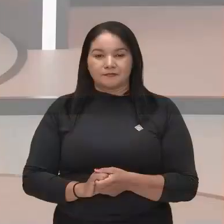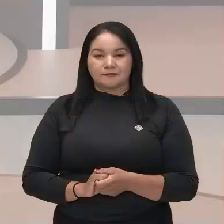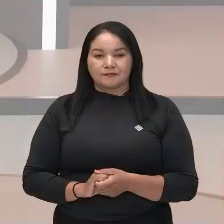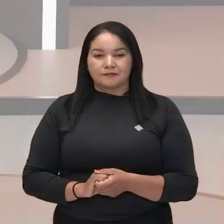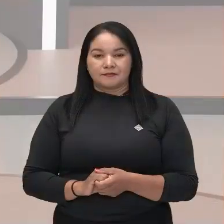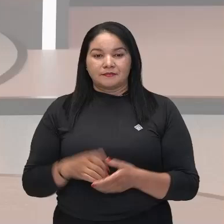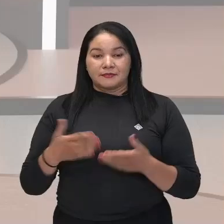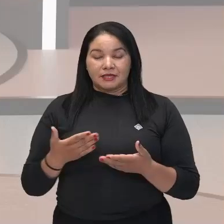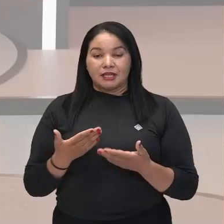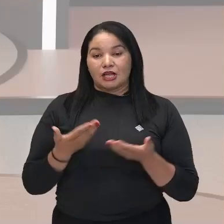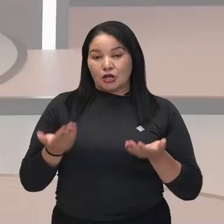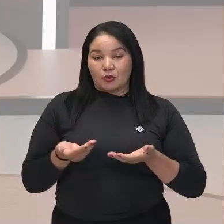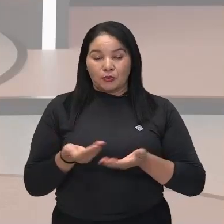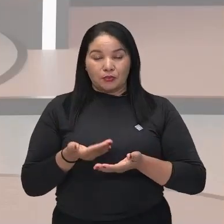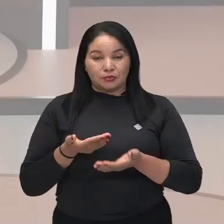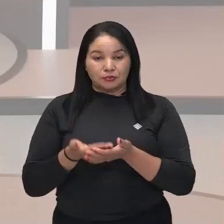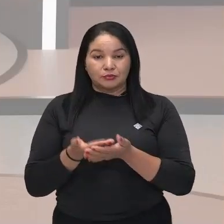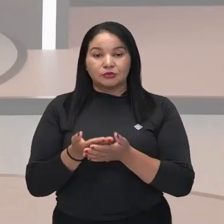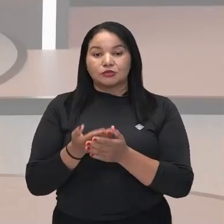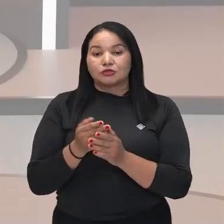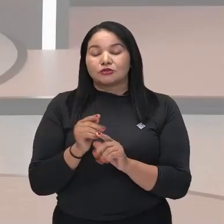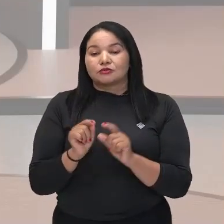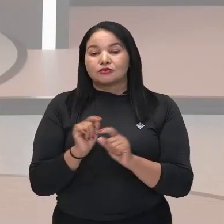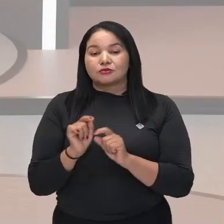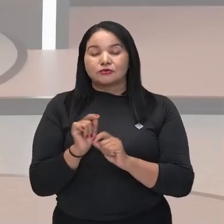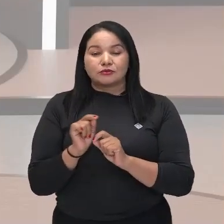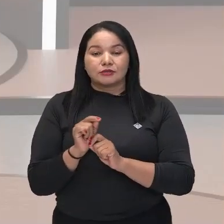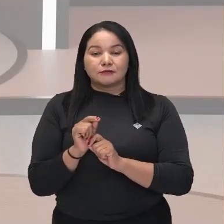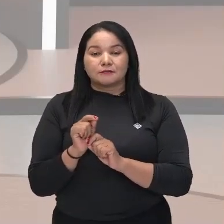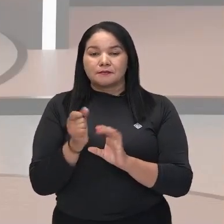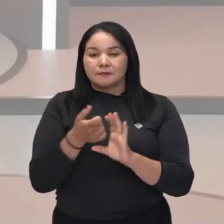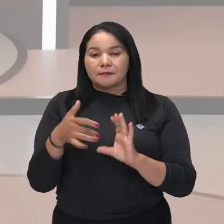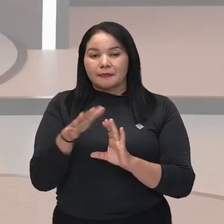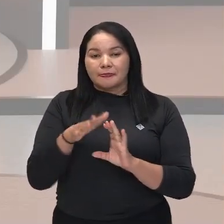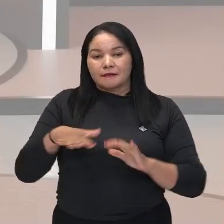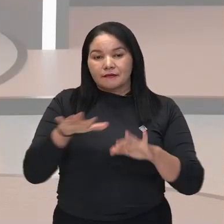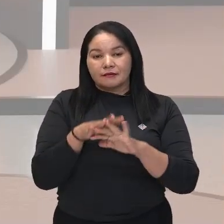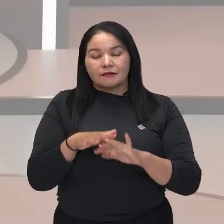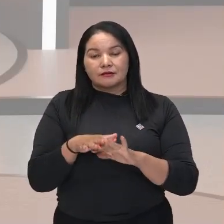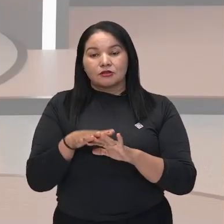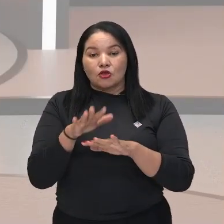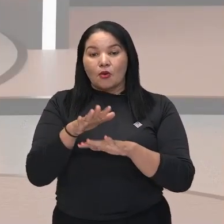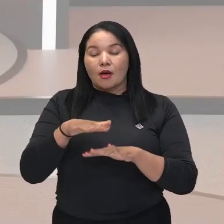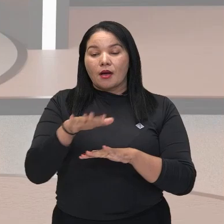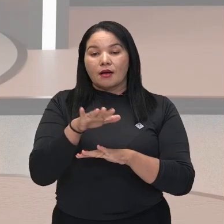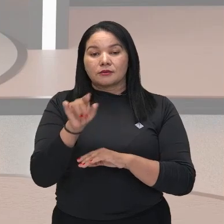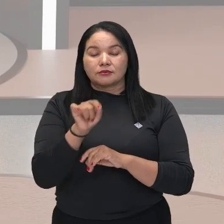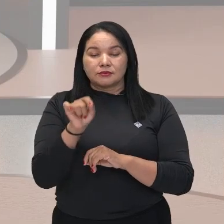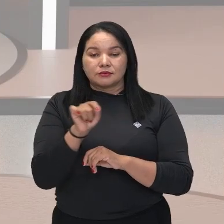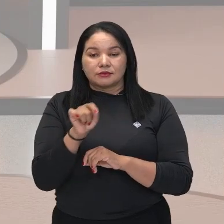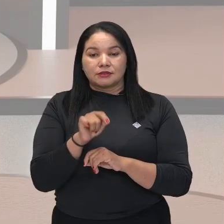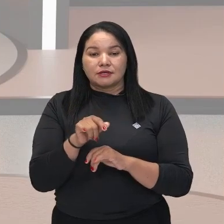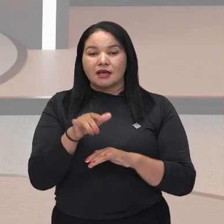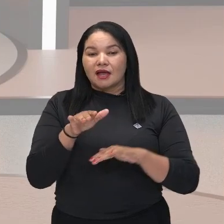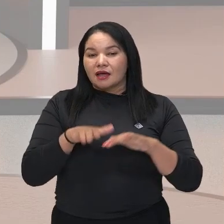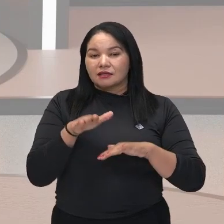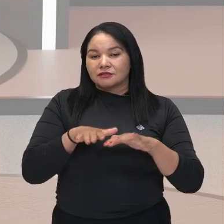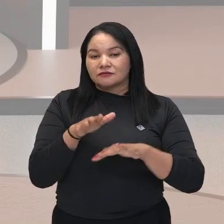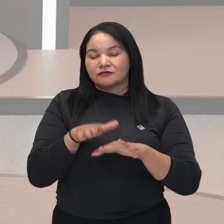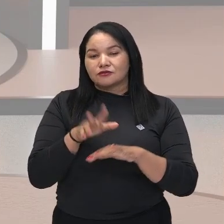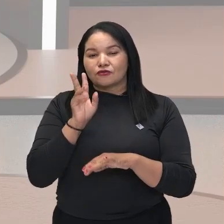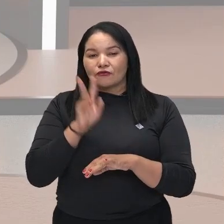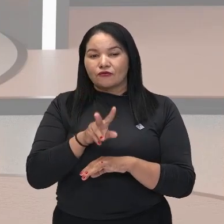Na nossa aula, estudaremos aspectos gerais sobre uma área que, às vezes, a gente